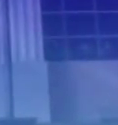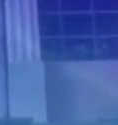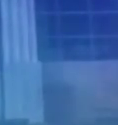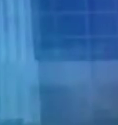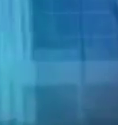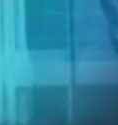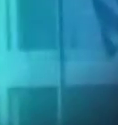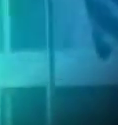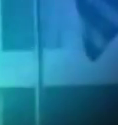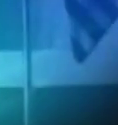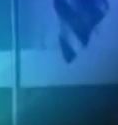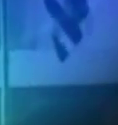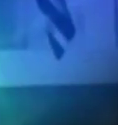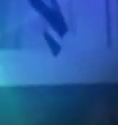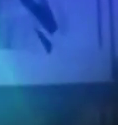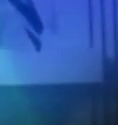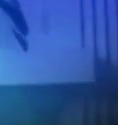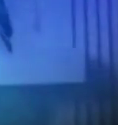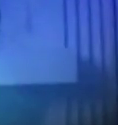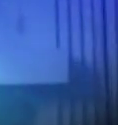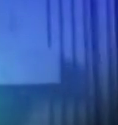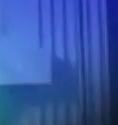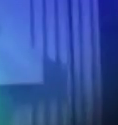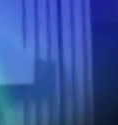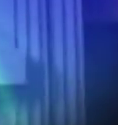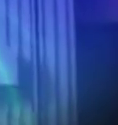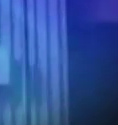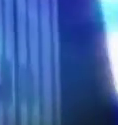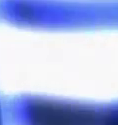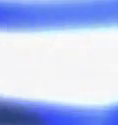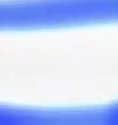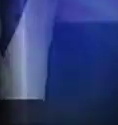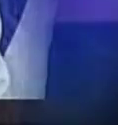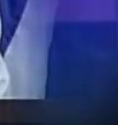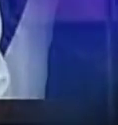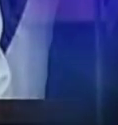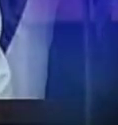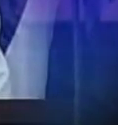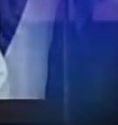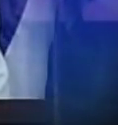Começa agora mais uma sessão da Câmara Municipal de Araçatuba.